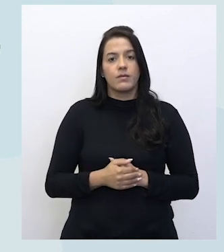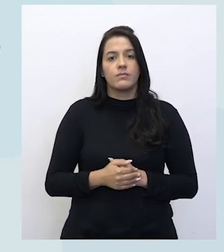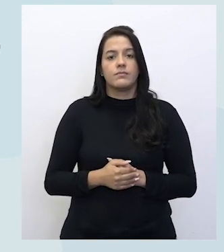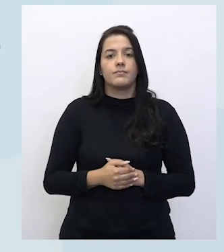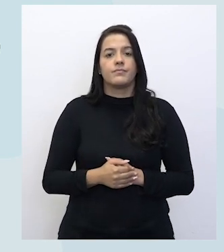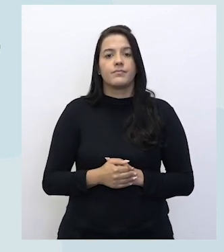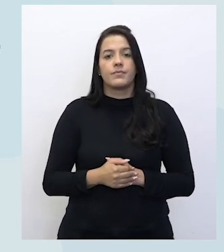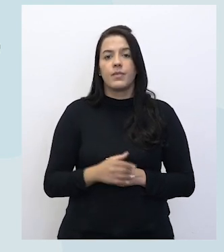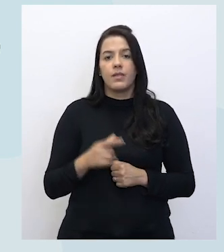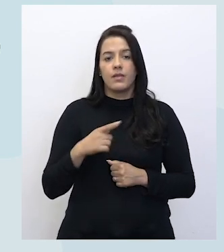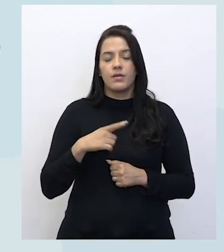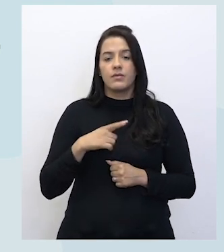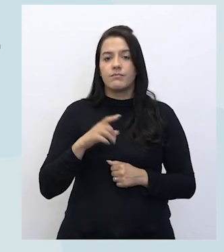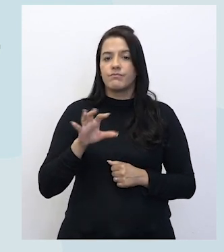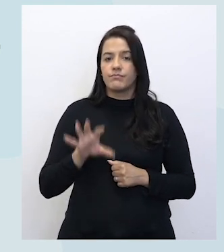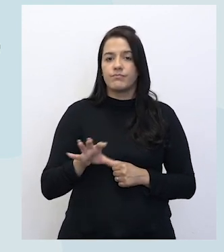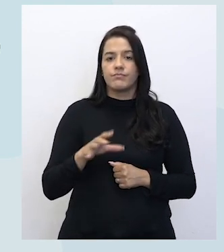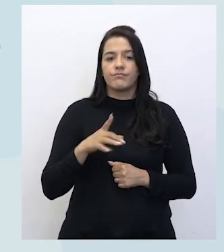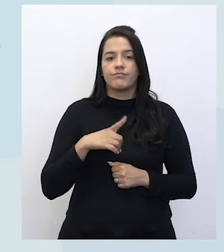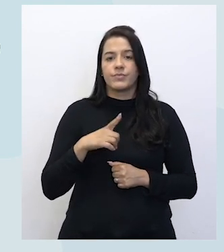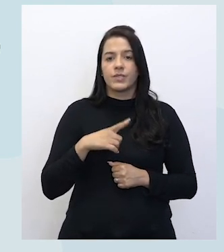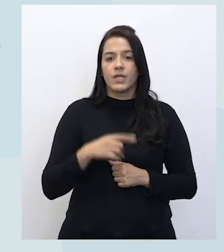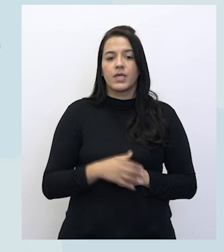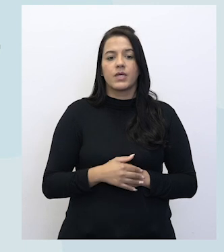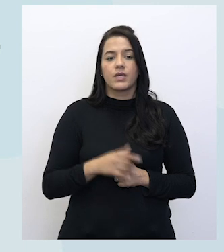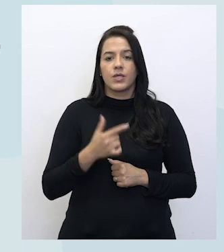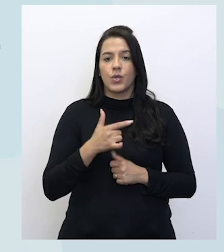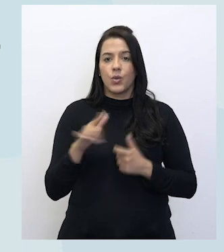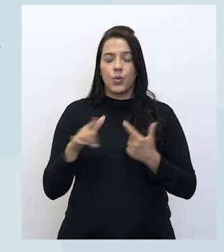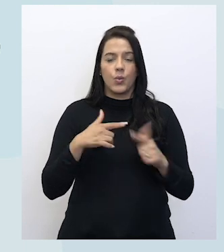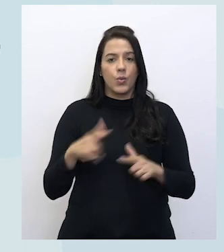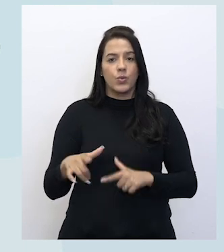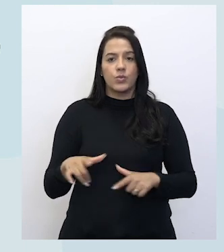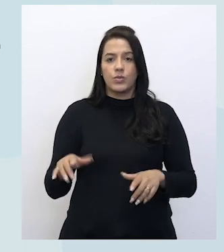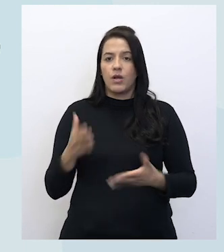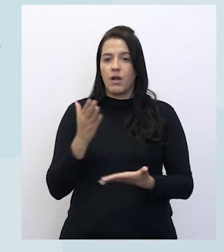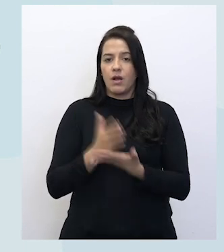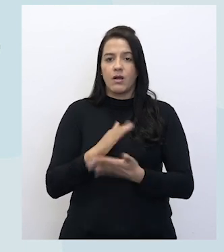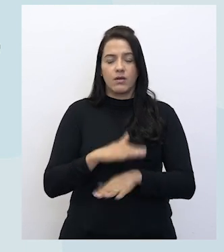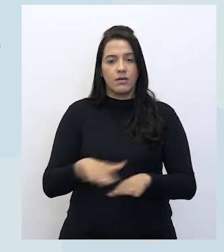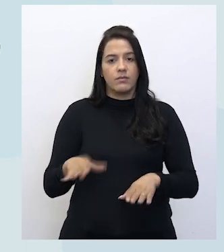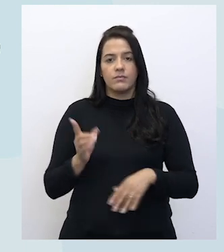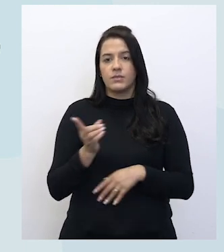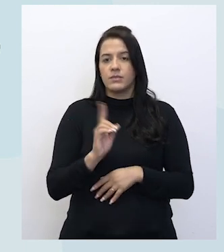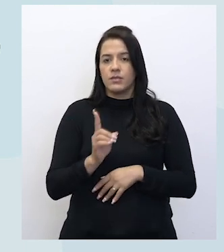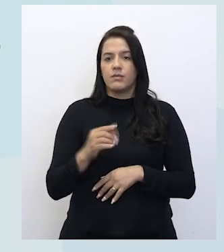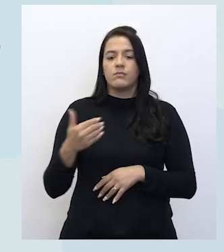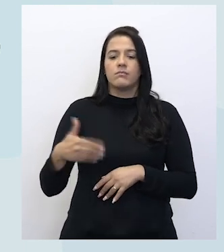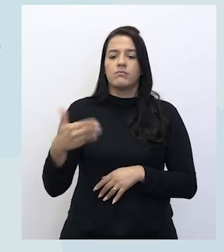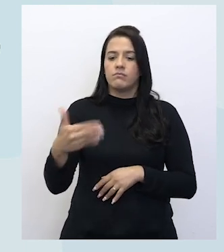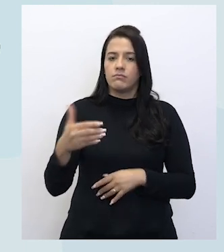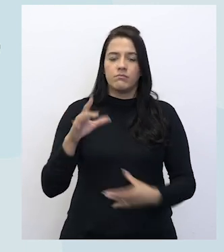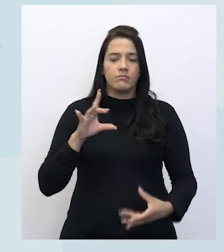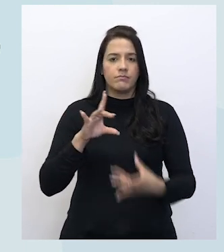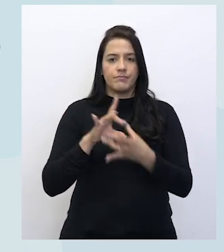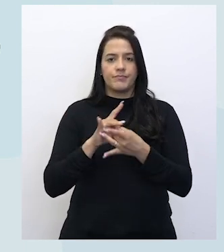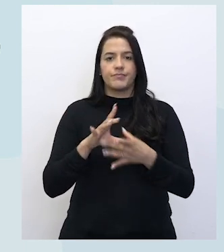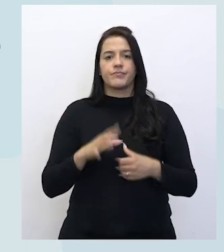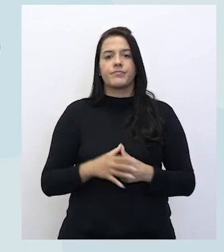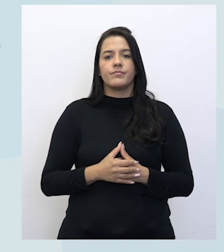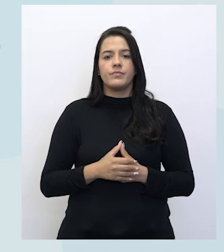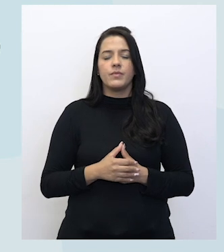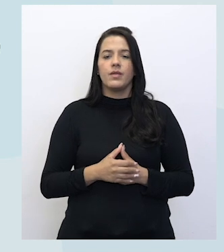que está dada, né? Que não se desfaz, né? Que permanece sempre conectada, uma